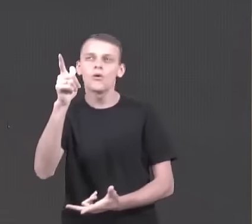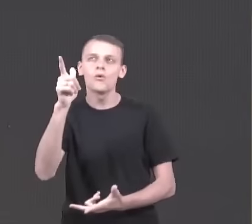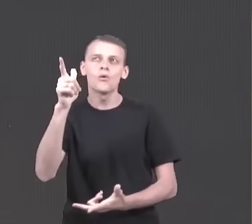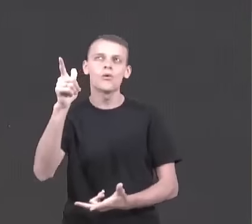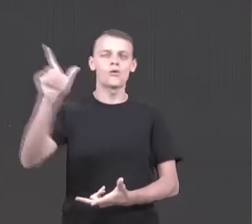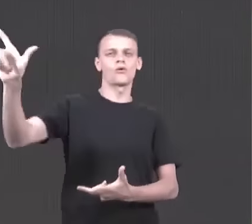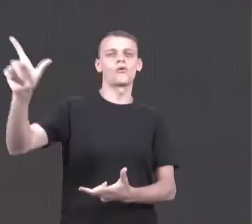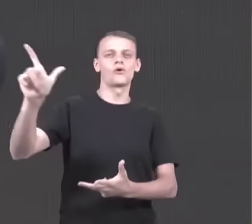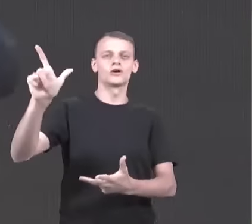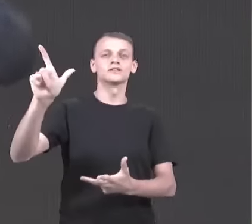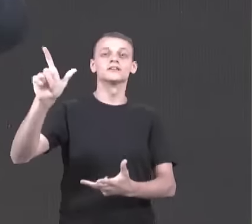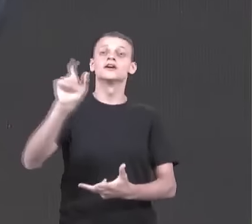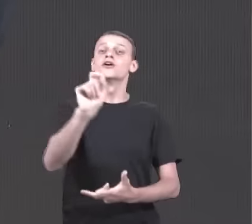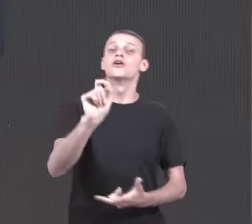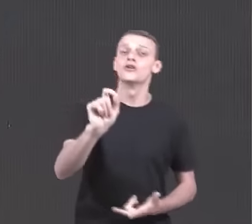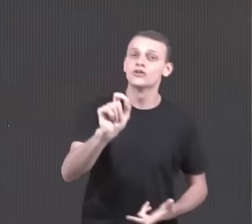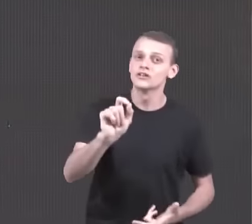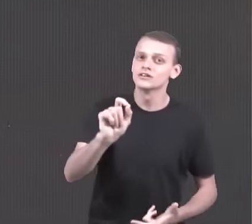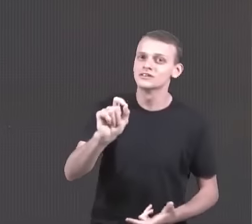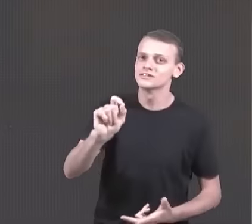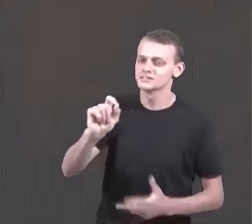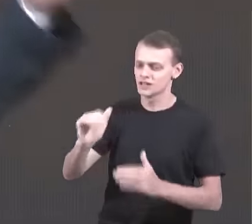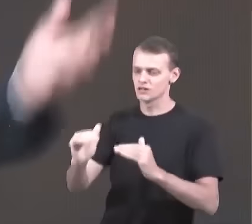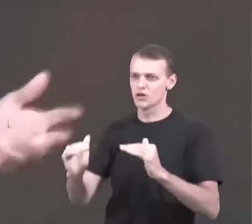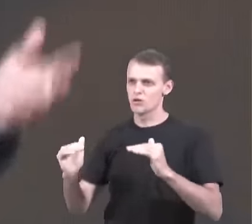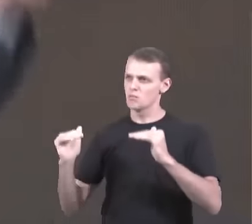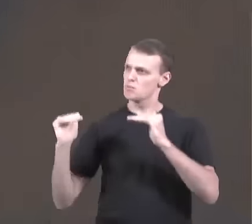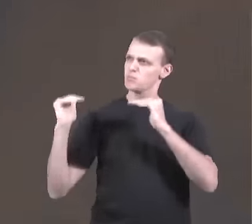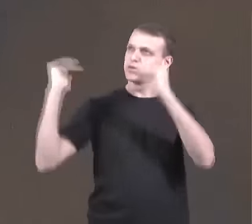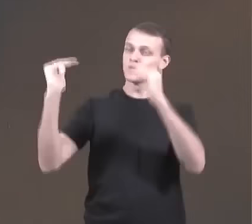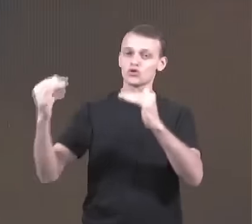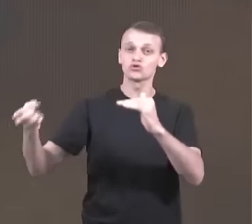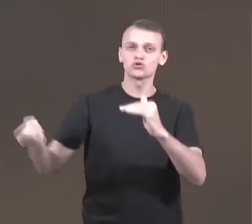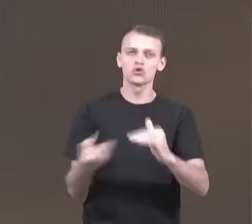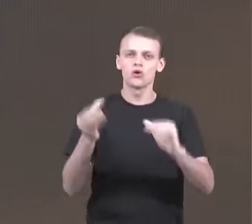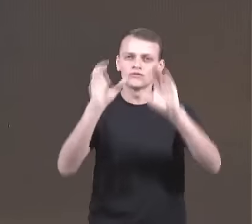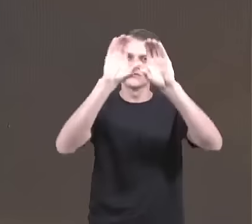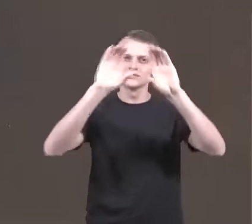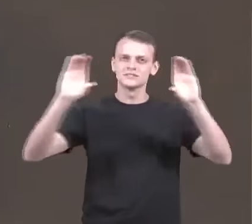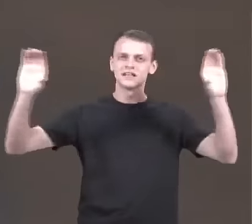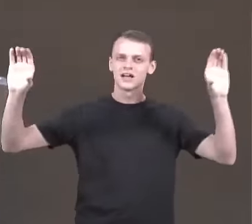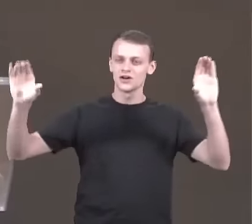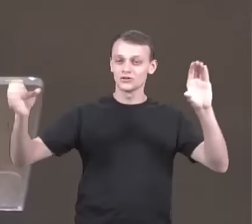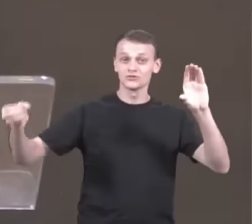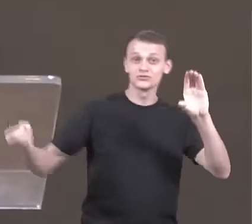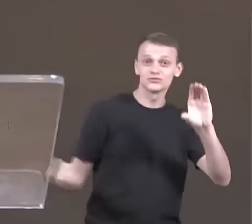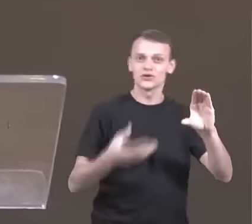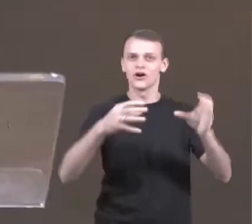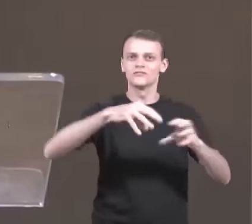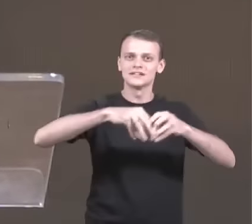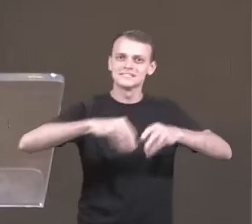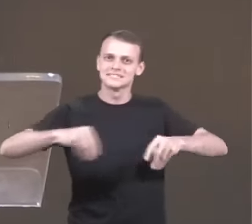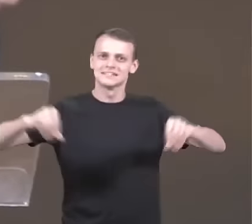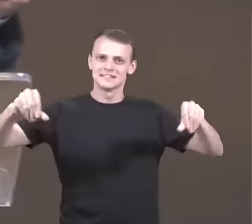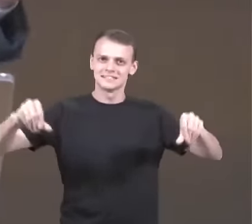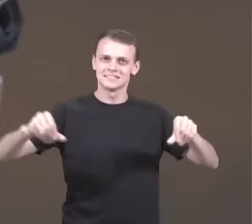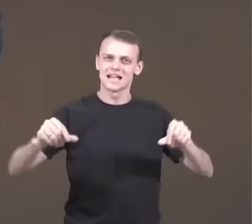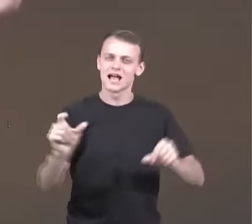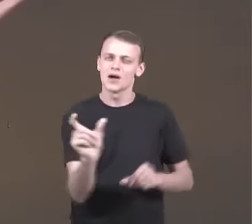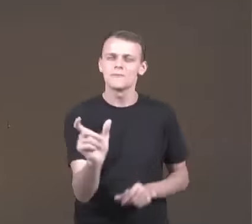upgrade, nós teremos uma elevação, um novo céu e uma nova terra, que na palavra usada